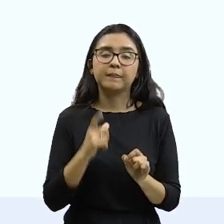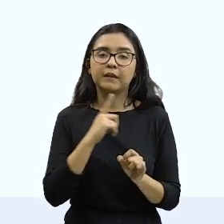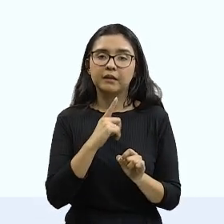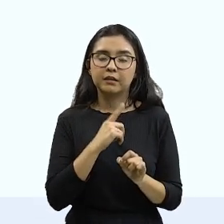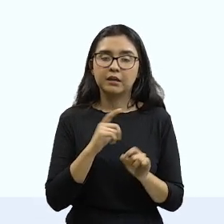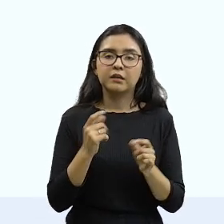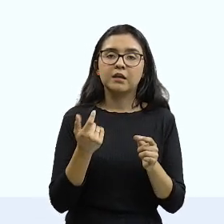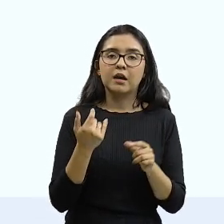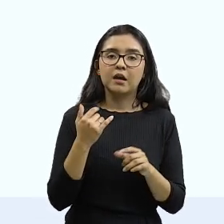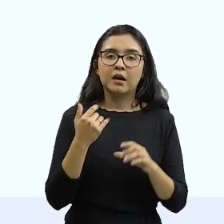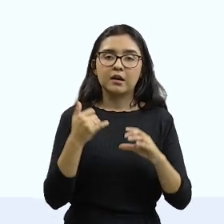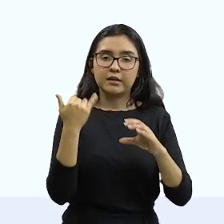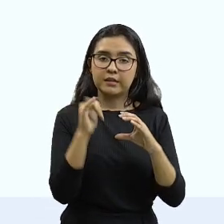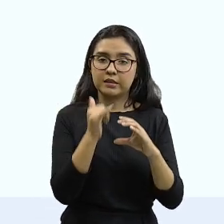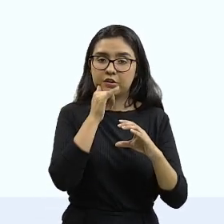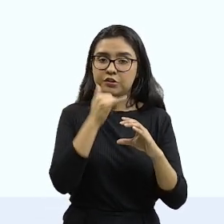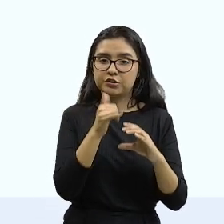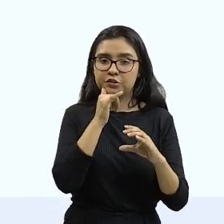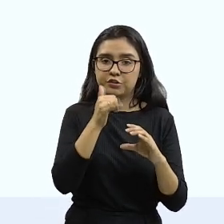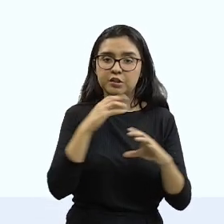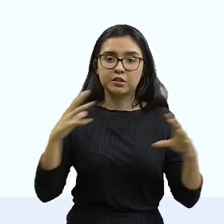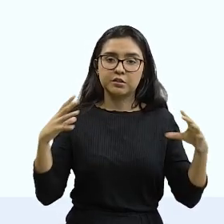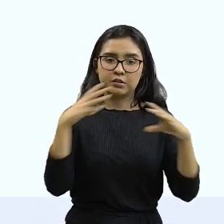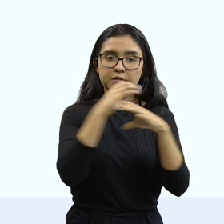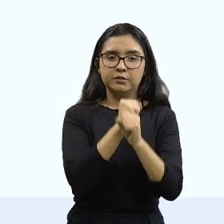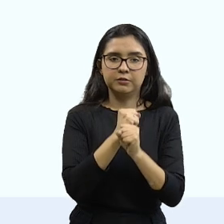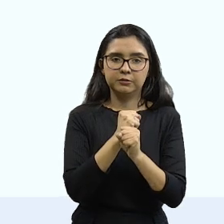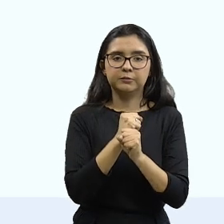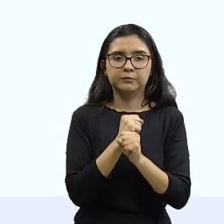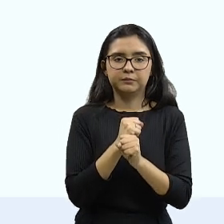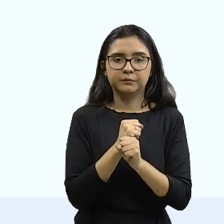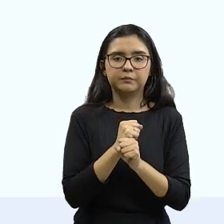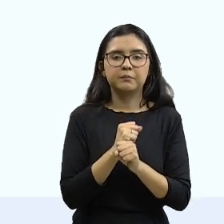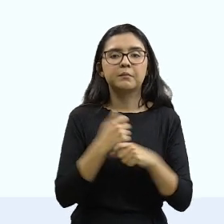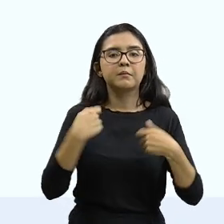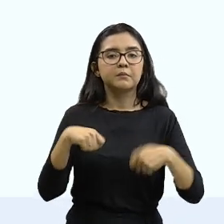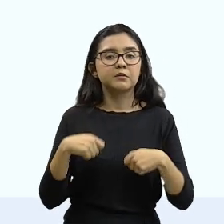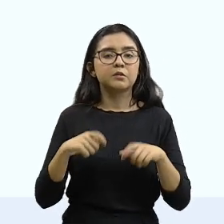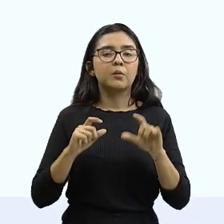resistência equivalente. Ó, a resistência total da associação tem que dar quanto?